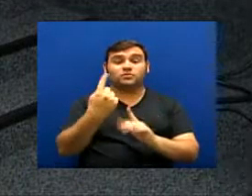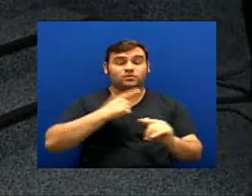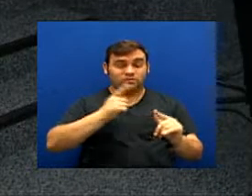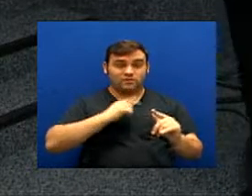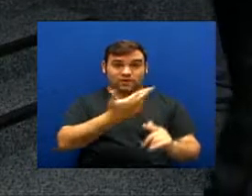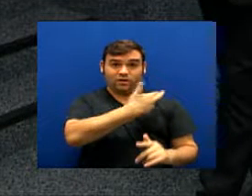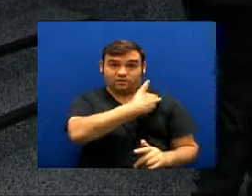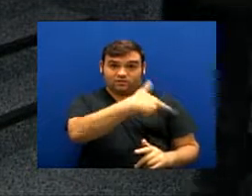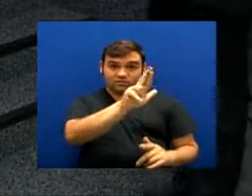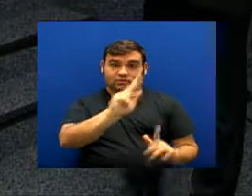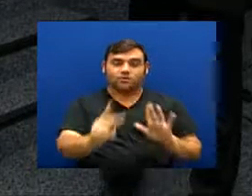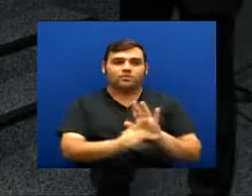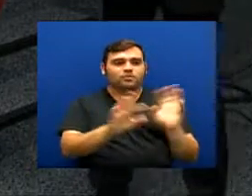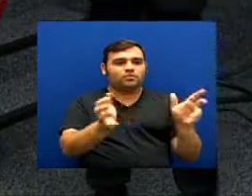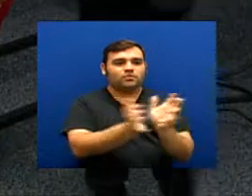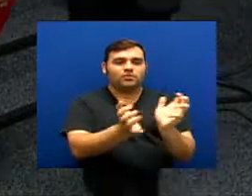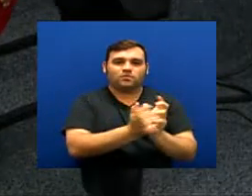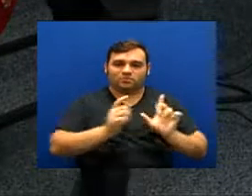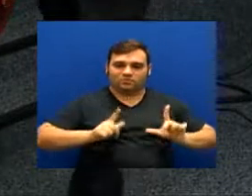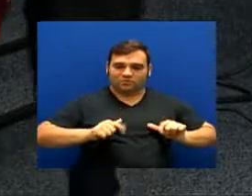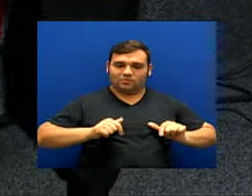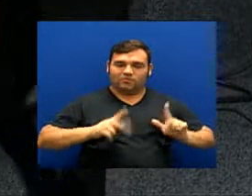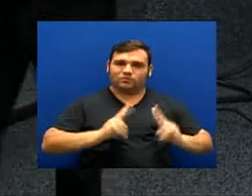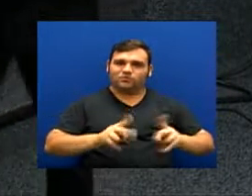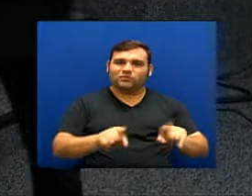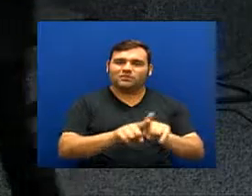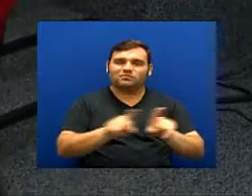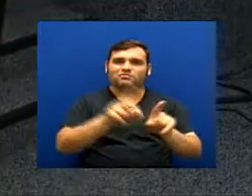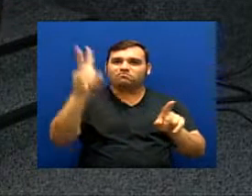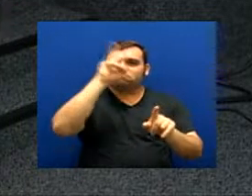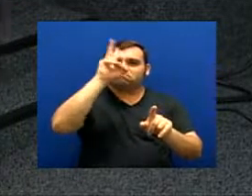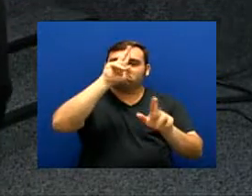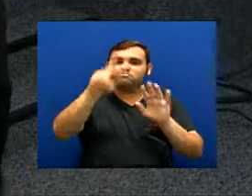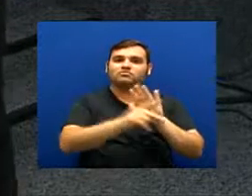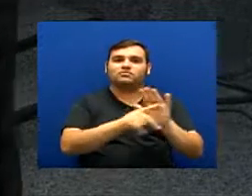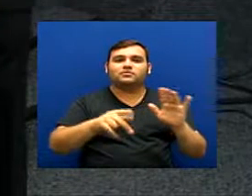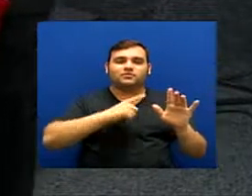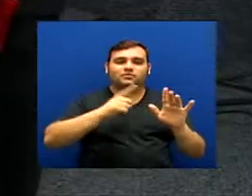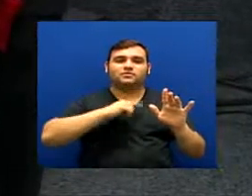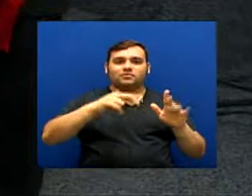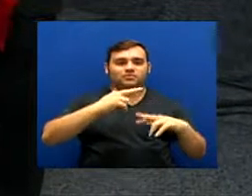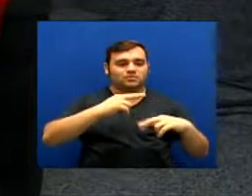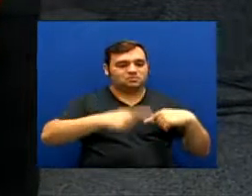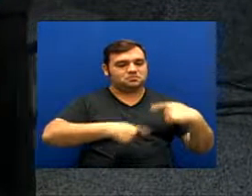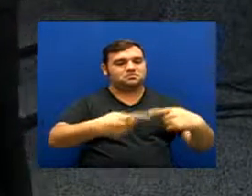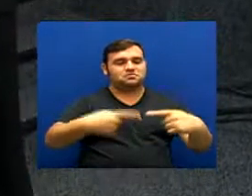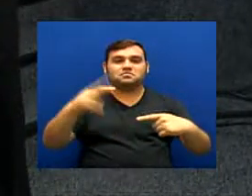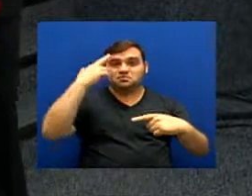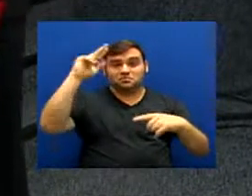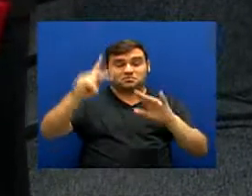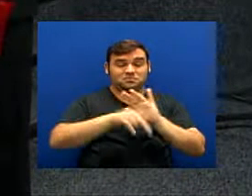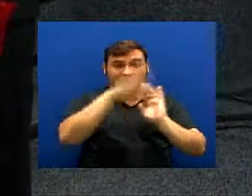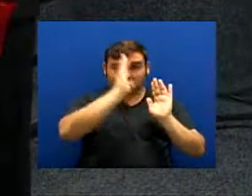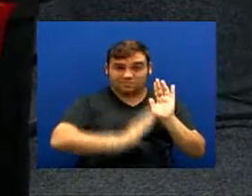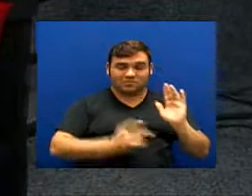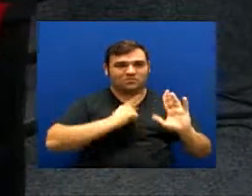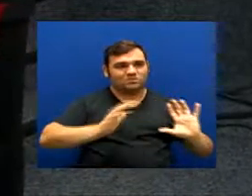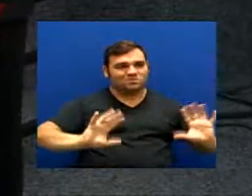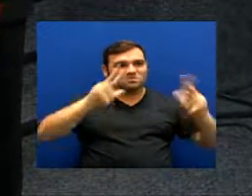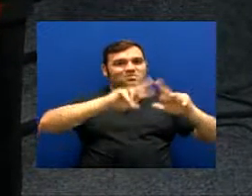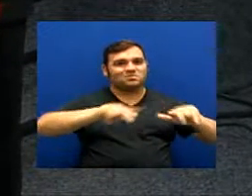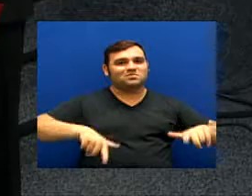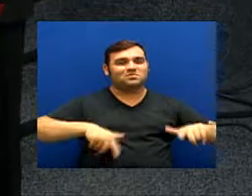presidente da casa, que fazemos isso com alegria na homenagem dessa instituição que tanto bem tem